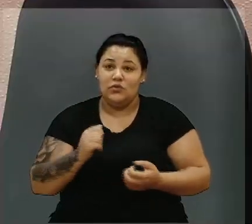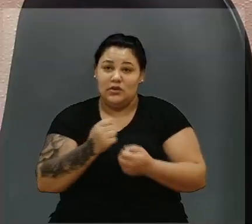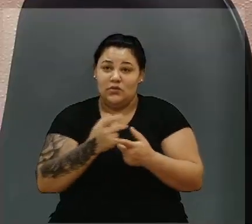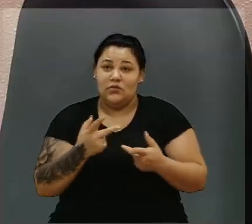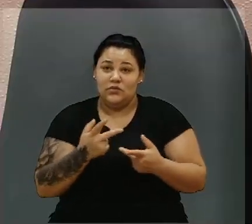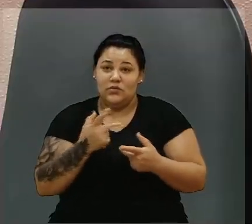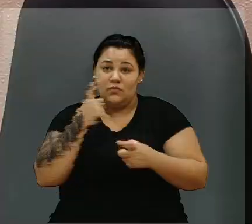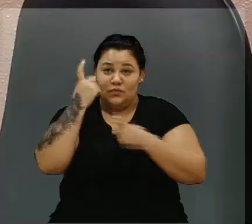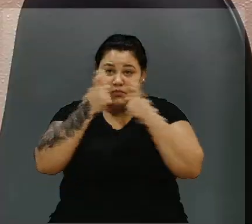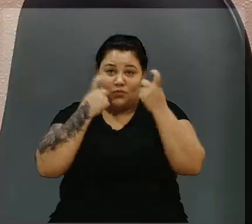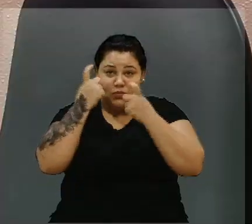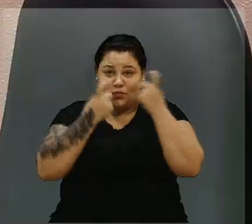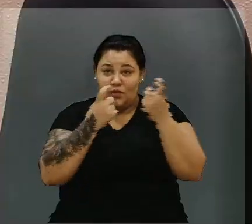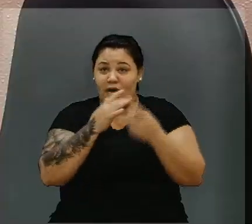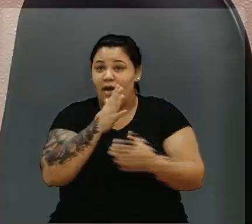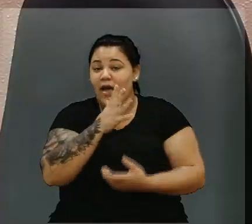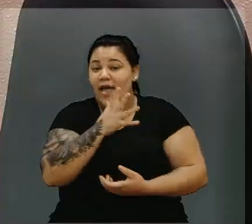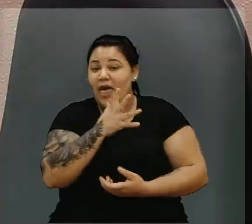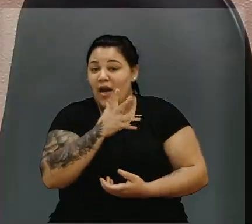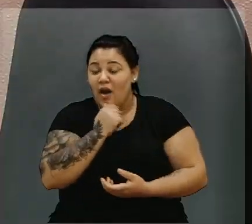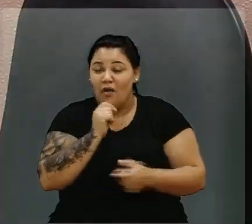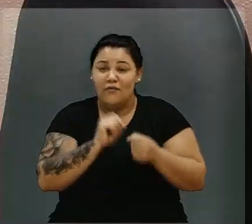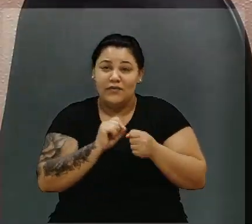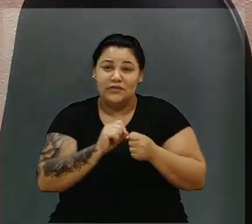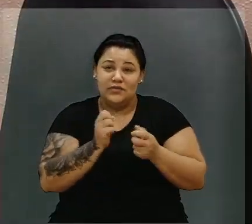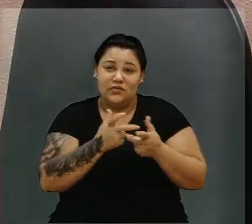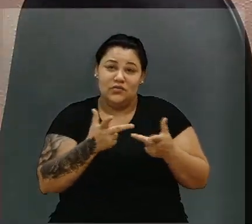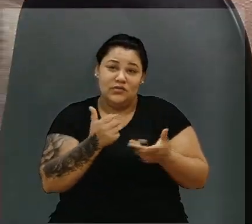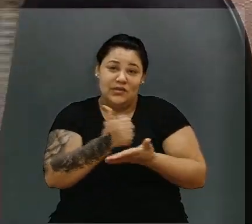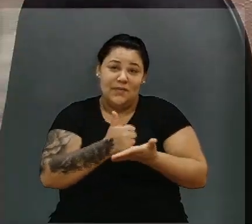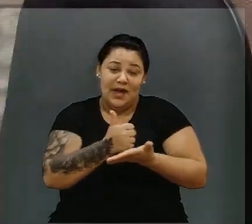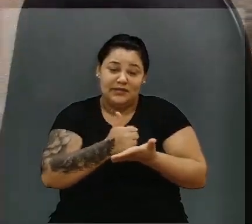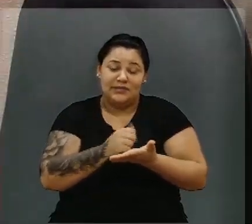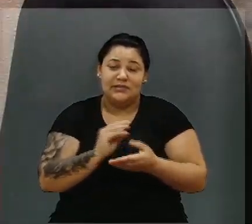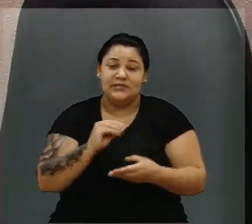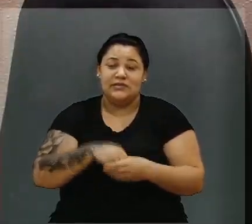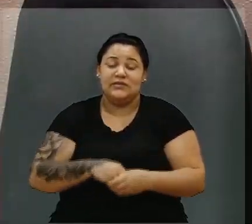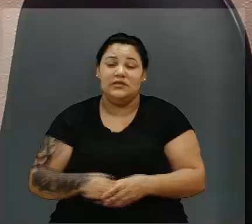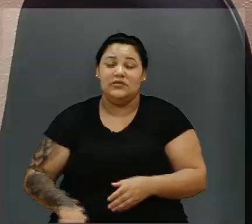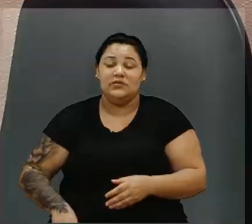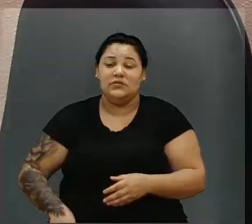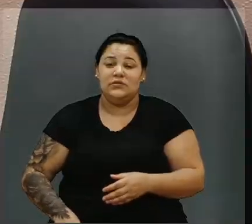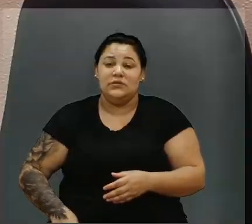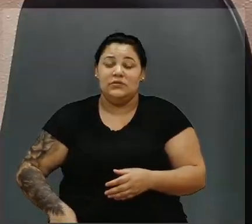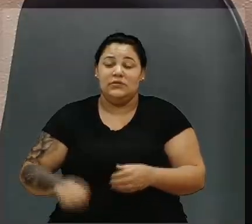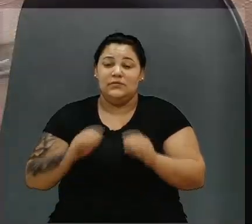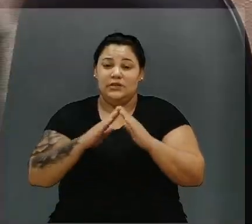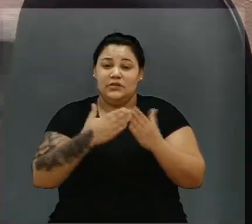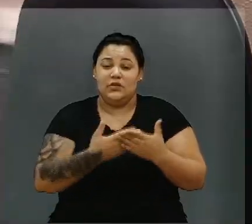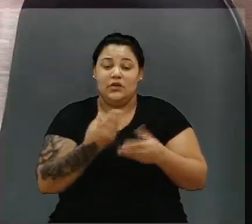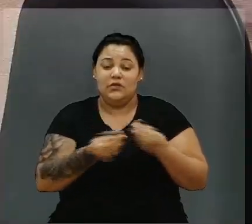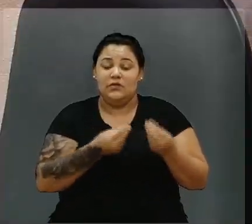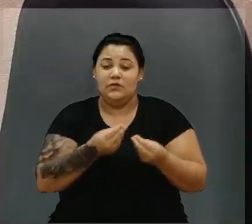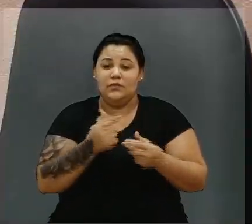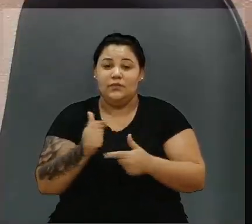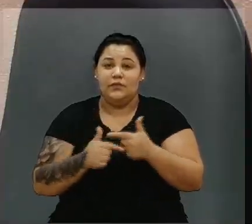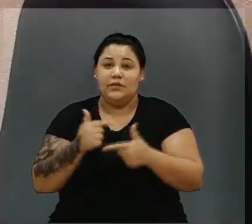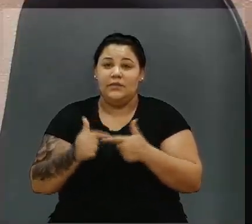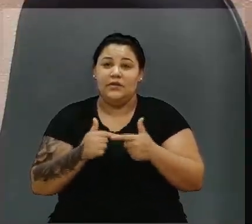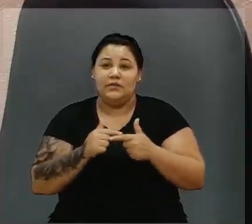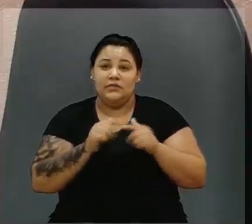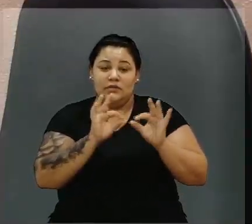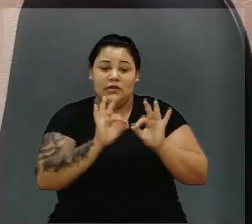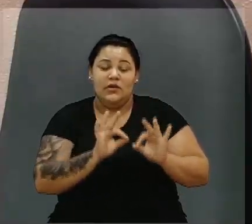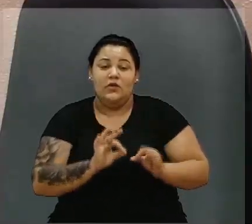é a morosidade para fazer a manutenção de coisas básicas nas escolas. Como as professoras vão trabalhar sem os elementos